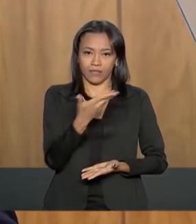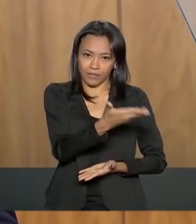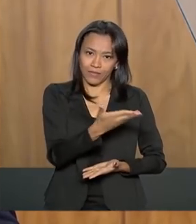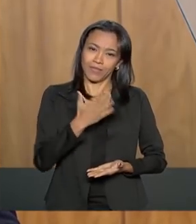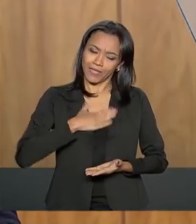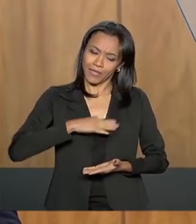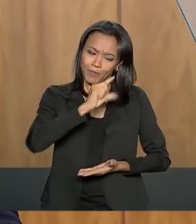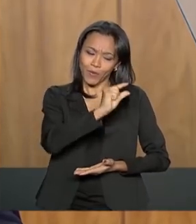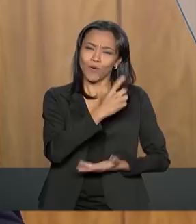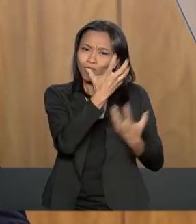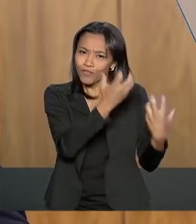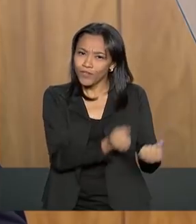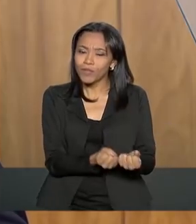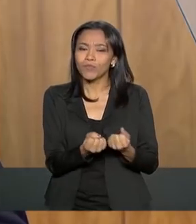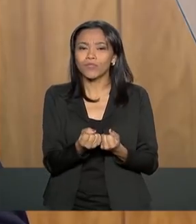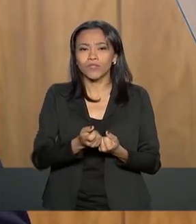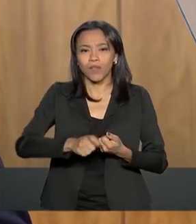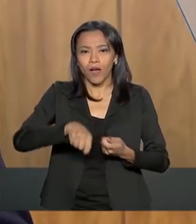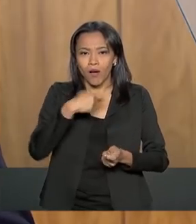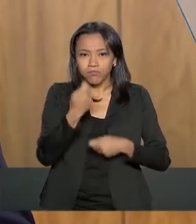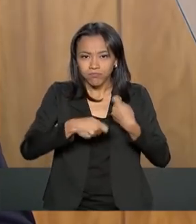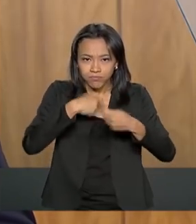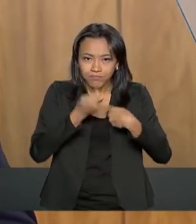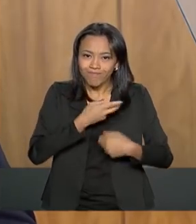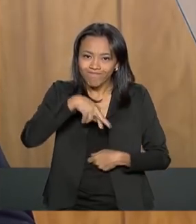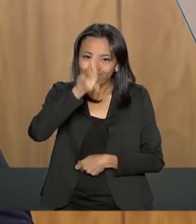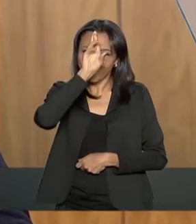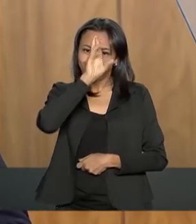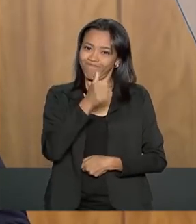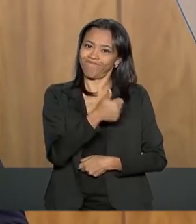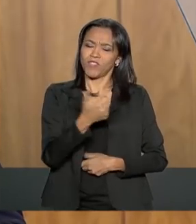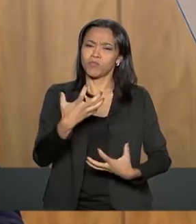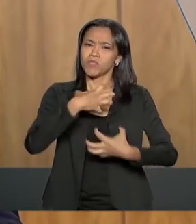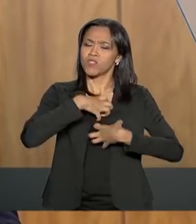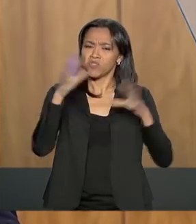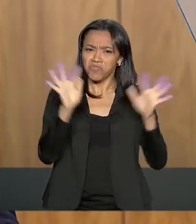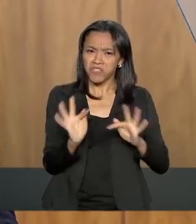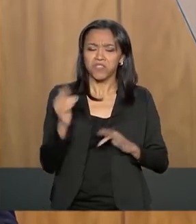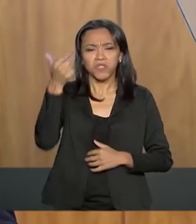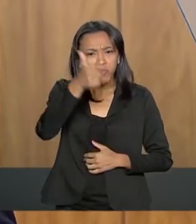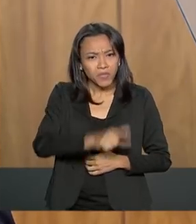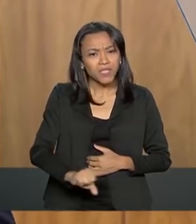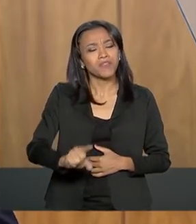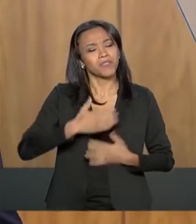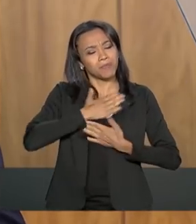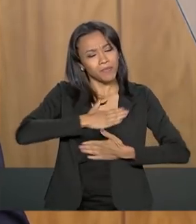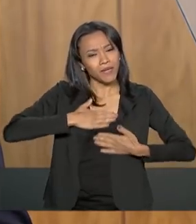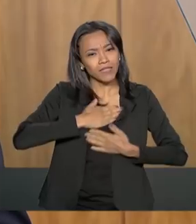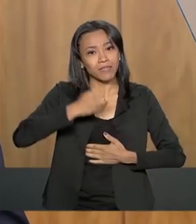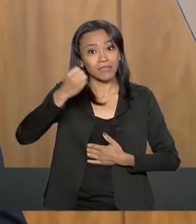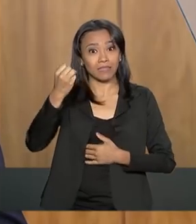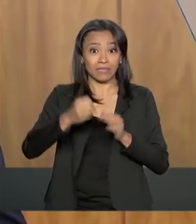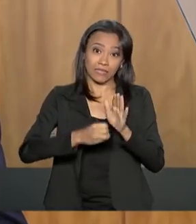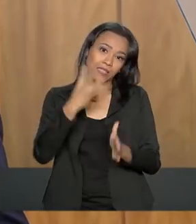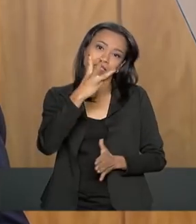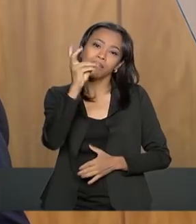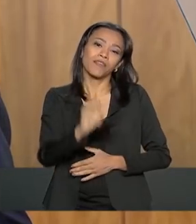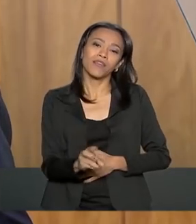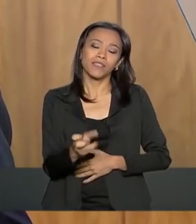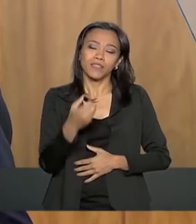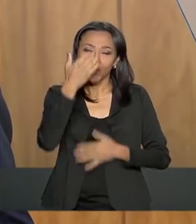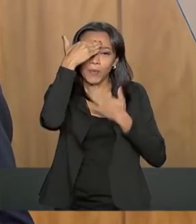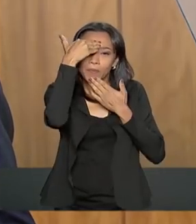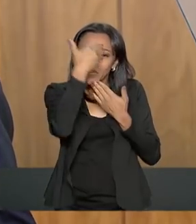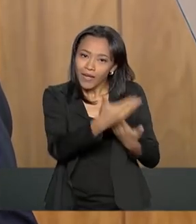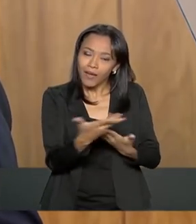pouco almoçaremos juntos. E estou muito feliz em, mais uma vez, recebê-lo pela terceira vez. Muito obrigado